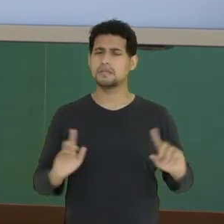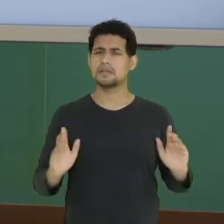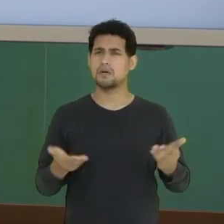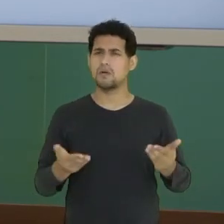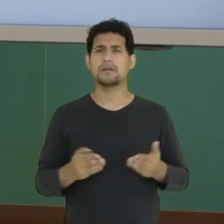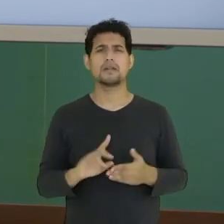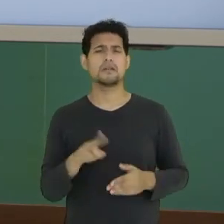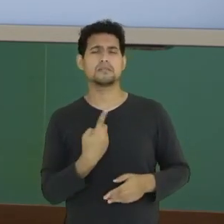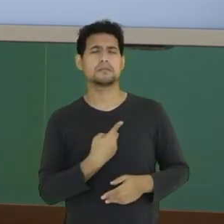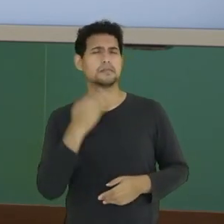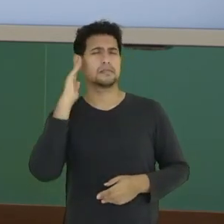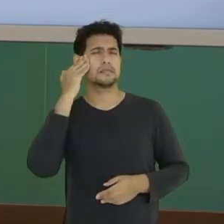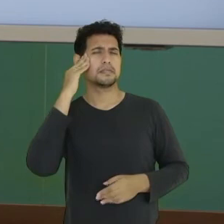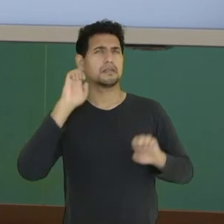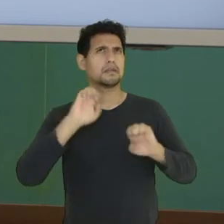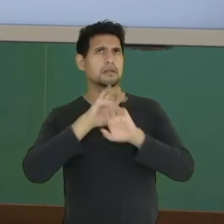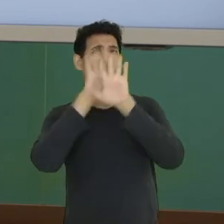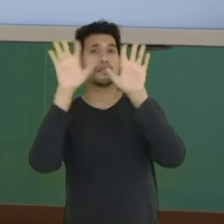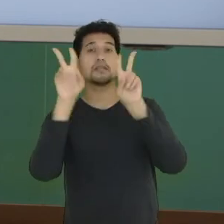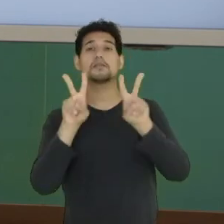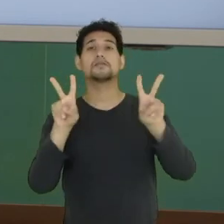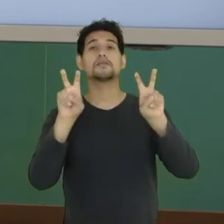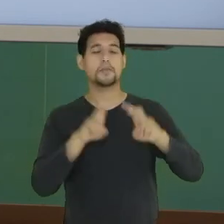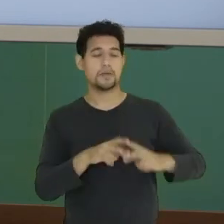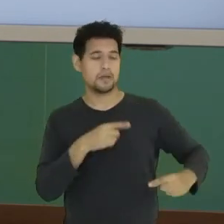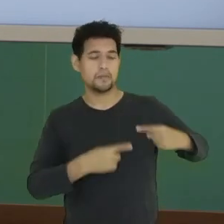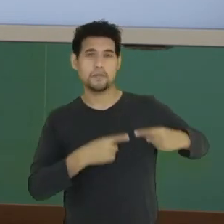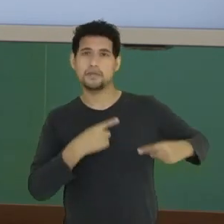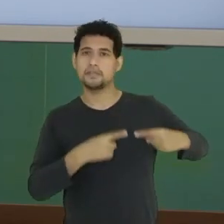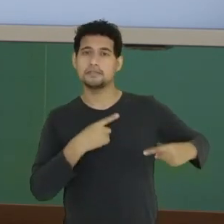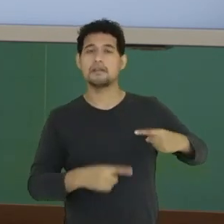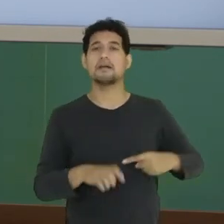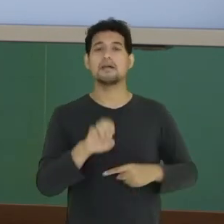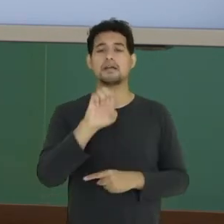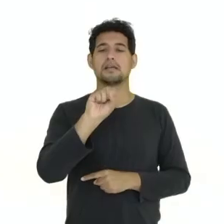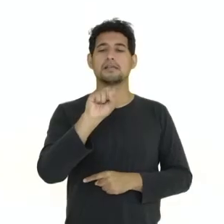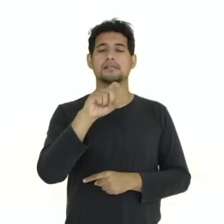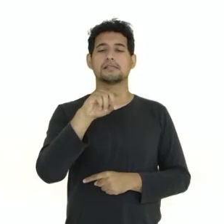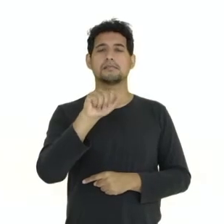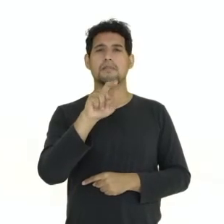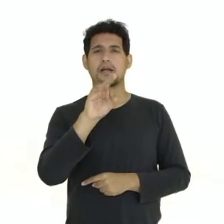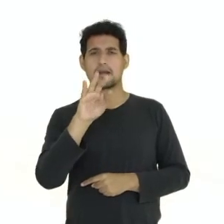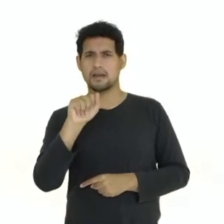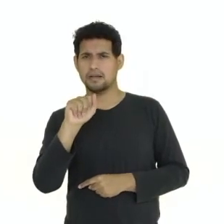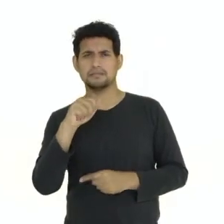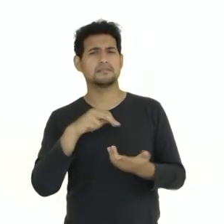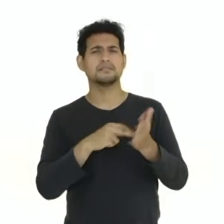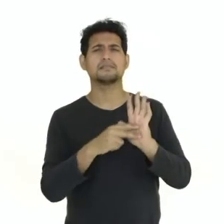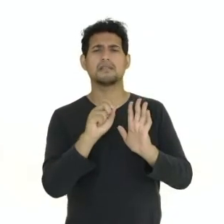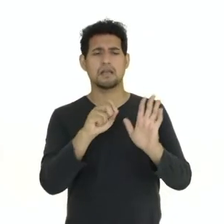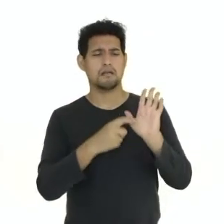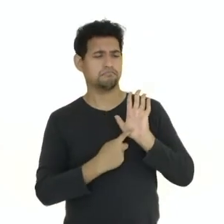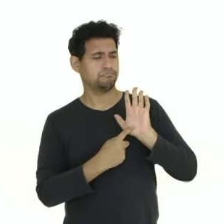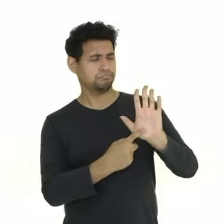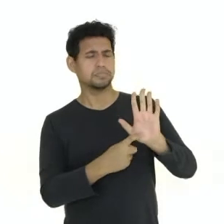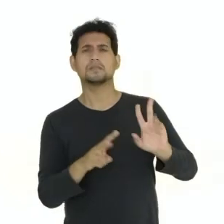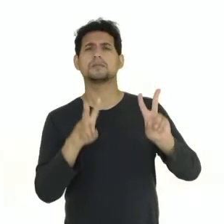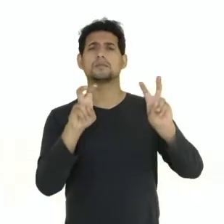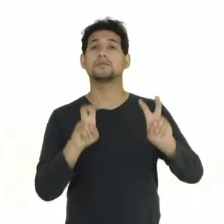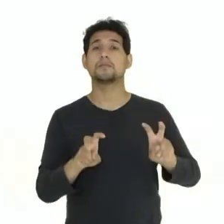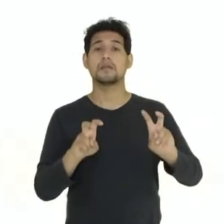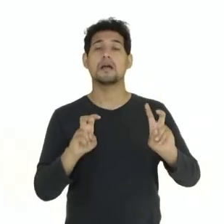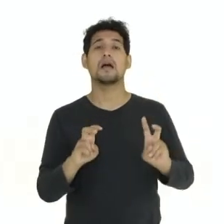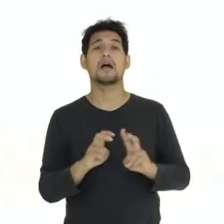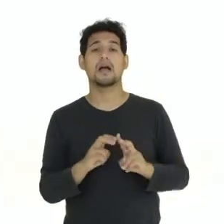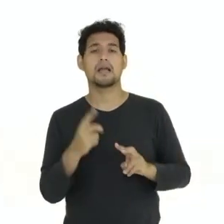vamos entender um pouquinho da política espartana. A Esparta se destaca muito mais pela arte